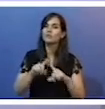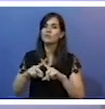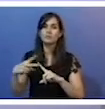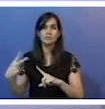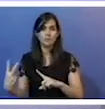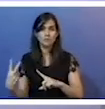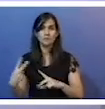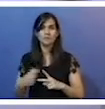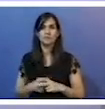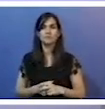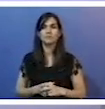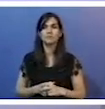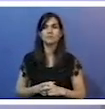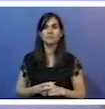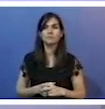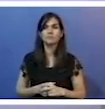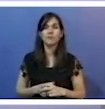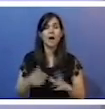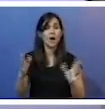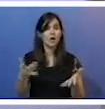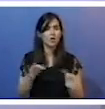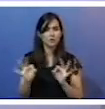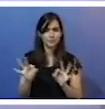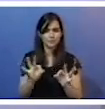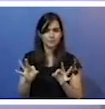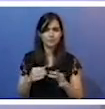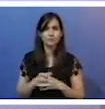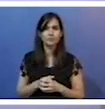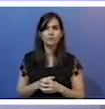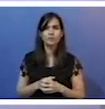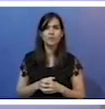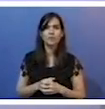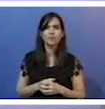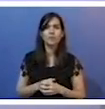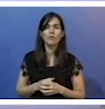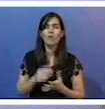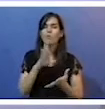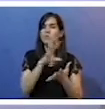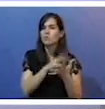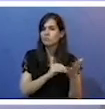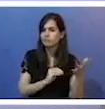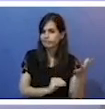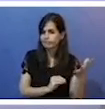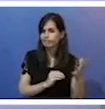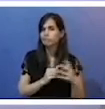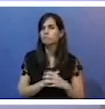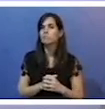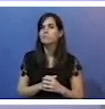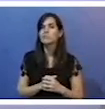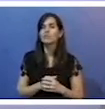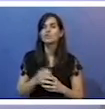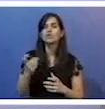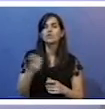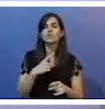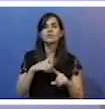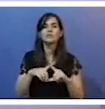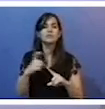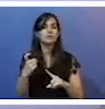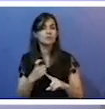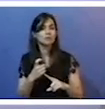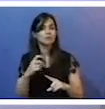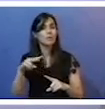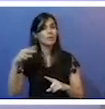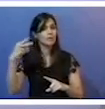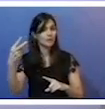dois agora só vamos resolver copiei 3 x + 6 x a x ao